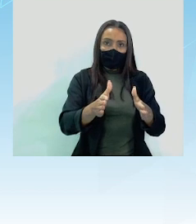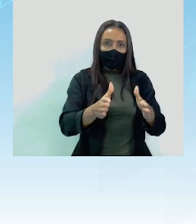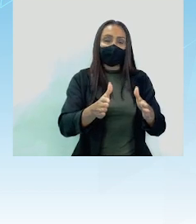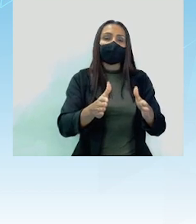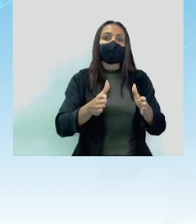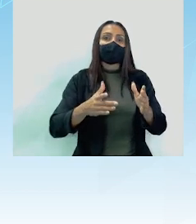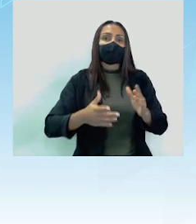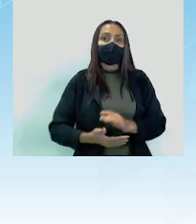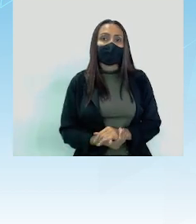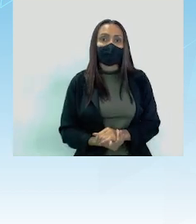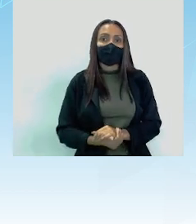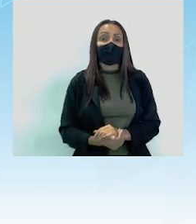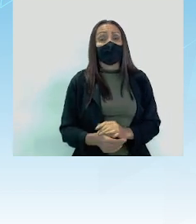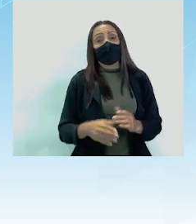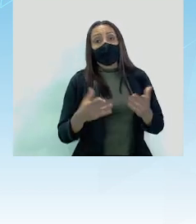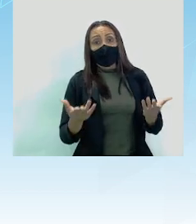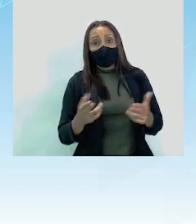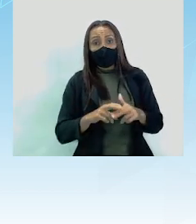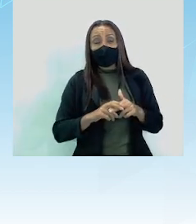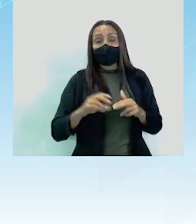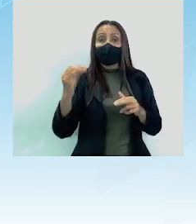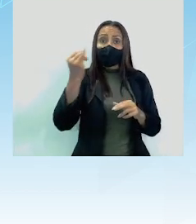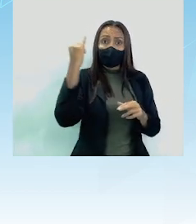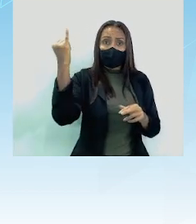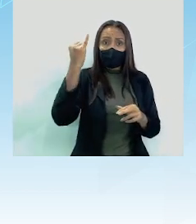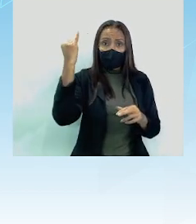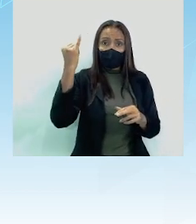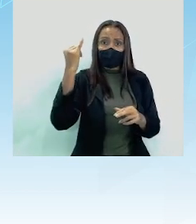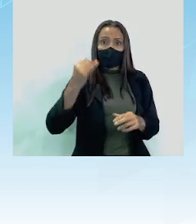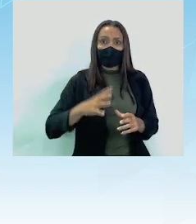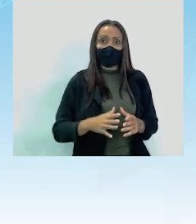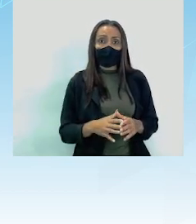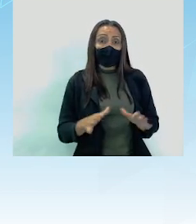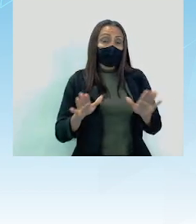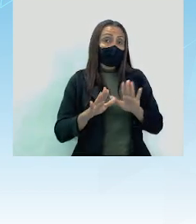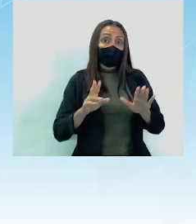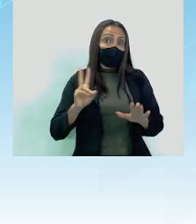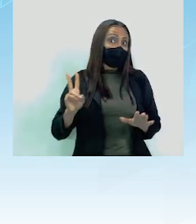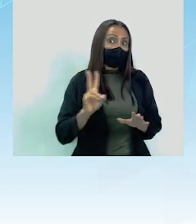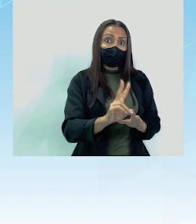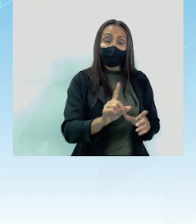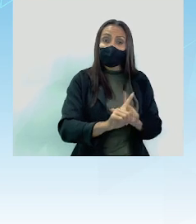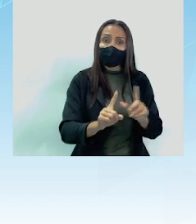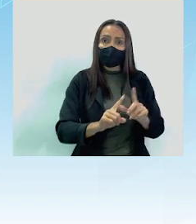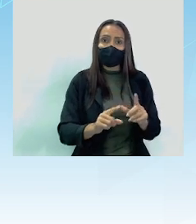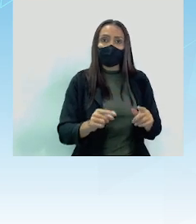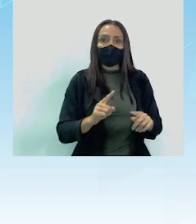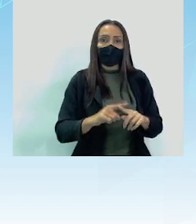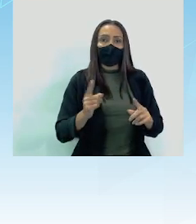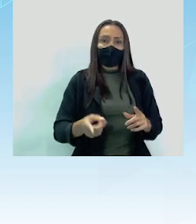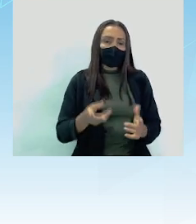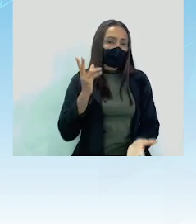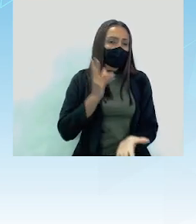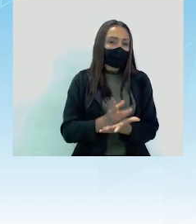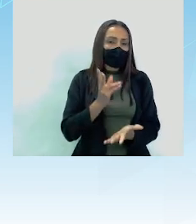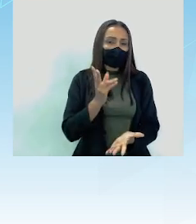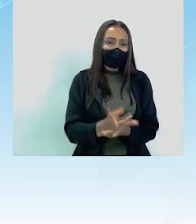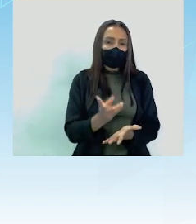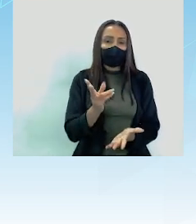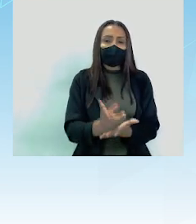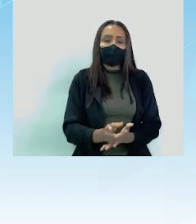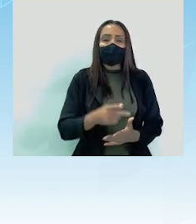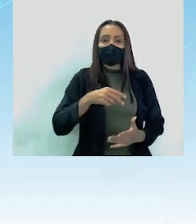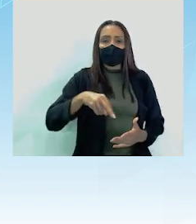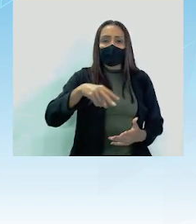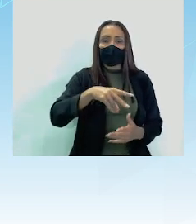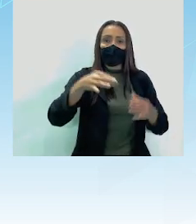antes, tá? Por isso é tão importante nessa modalidade, não é a velocidade, mas sim se manter no caminho certo. Um trek de regularidade é mais